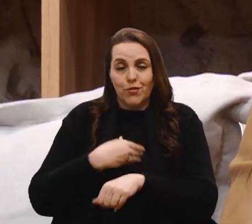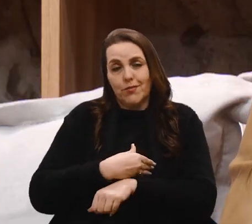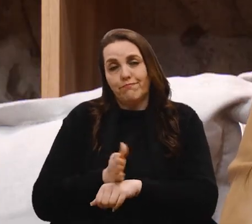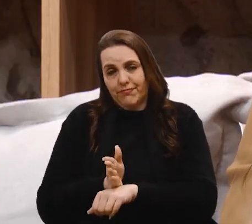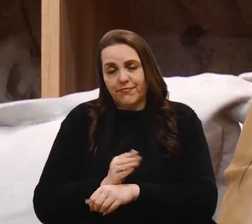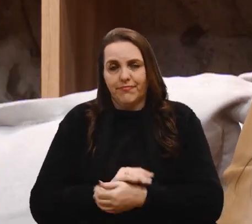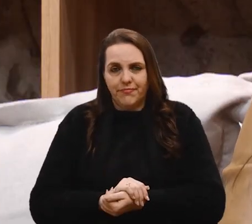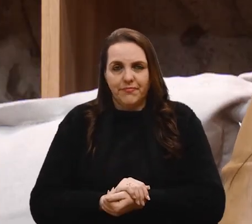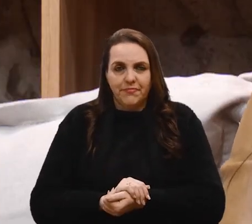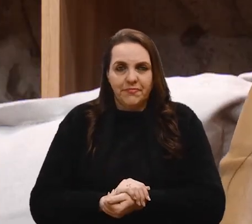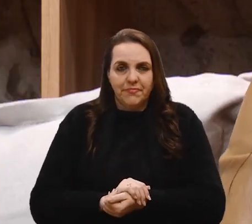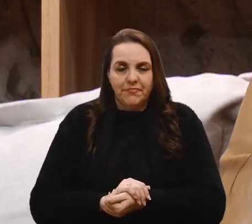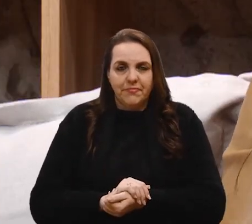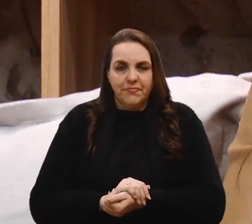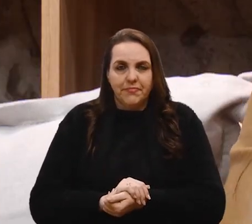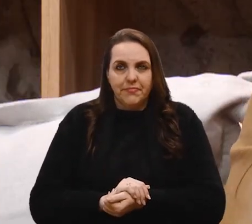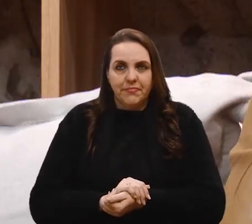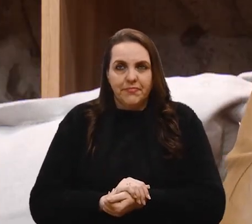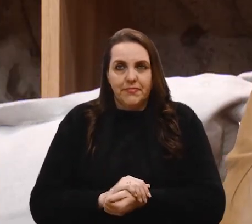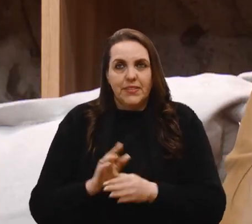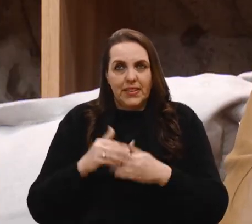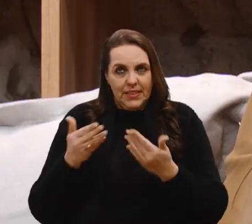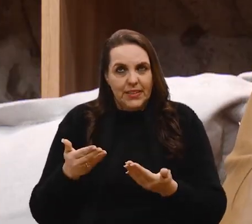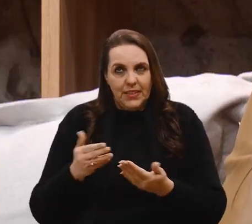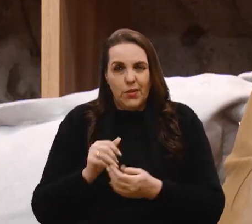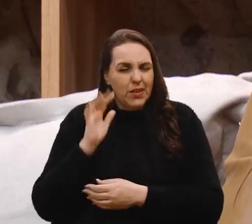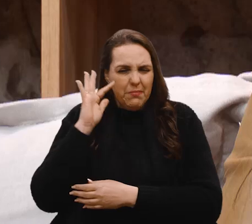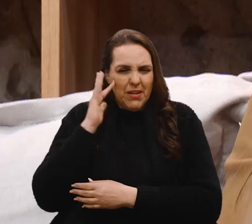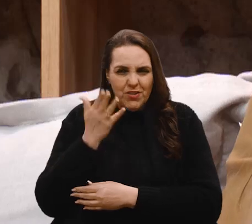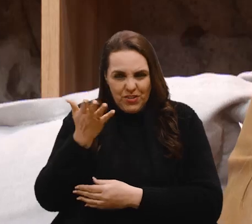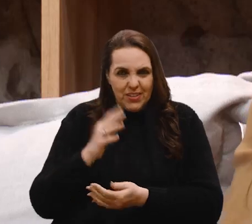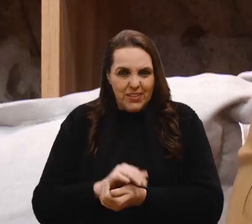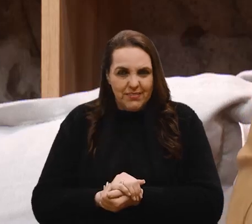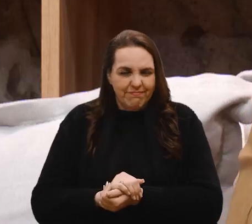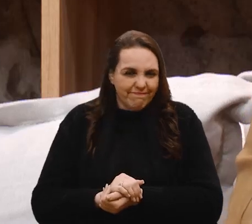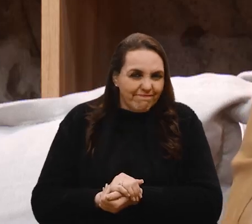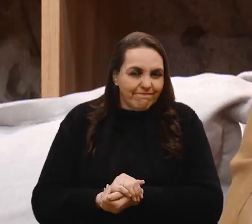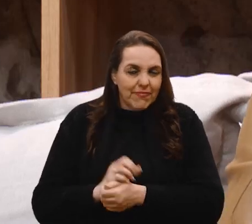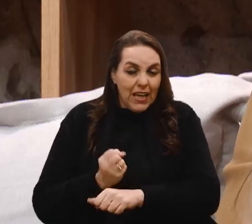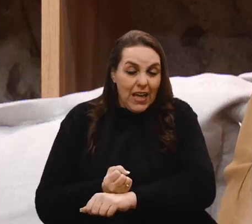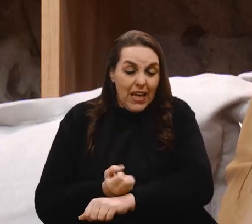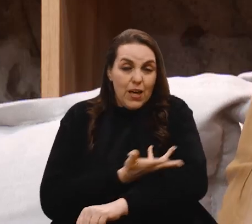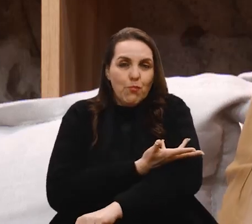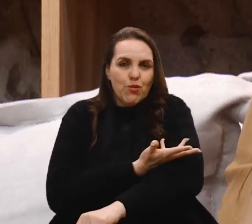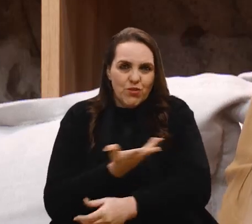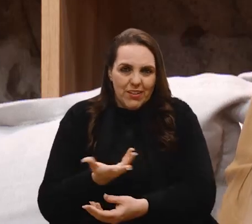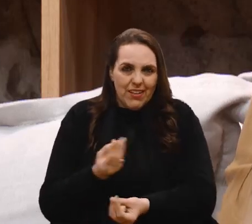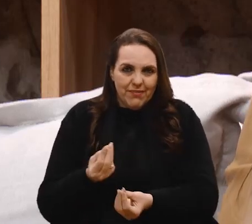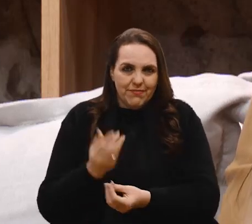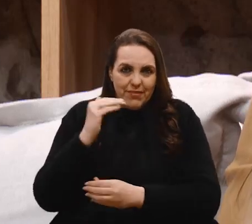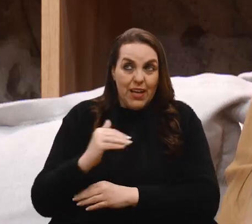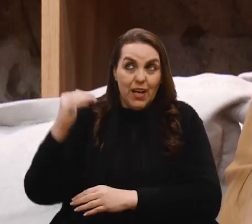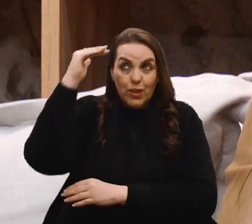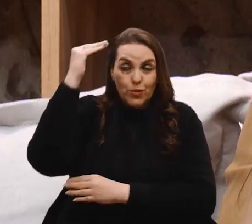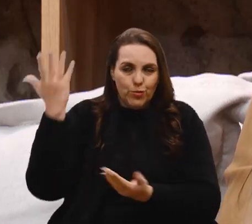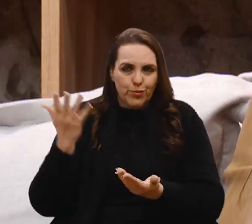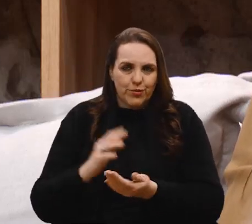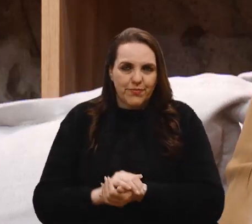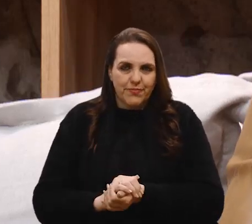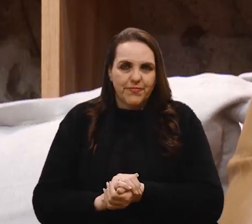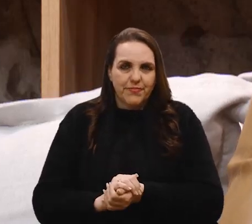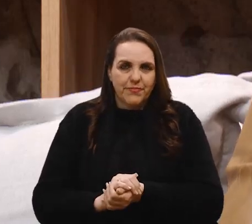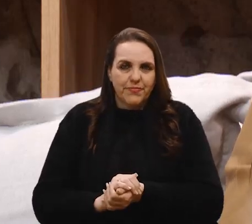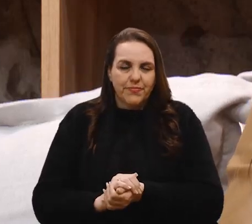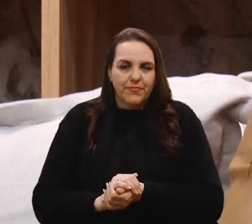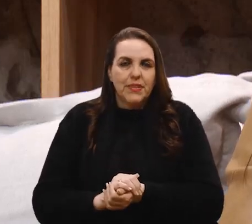nós chamamos tardio, né? Tu não imagina, Vânia, as questões emocionais que esse adulto enfrenta, né?